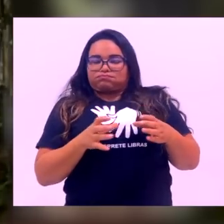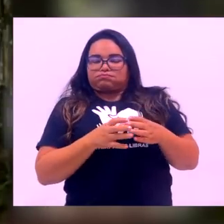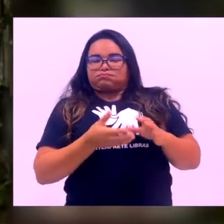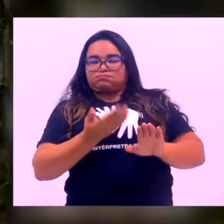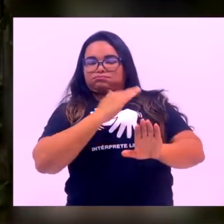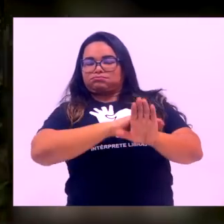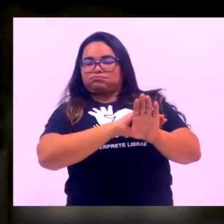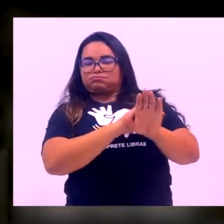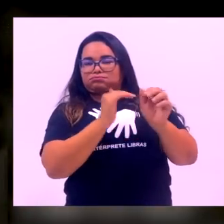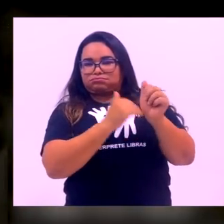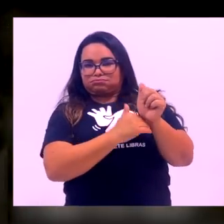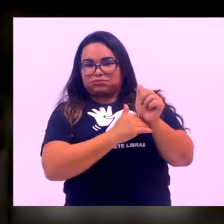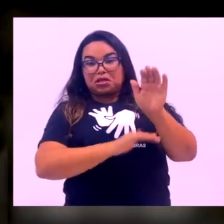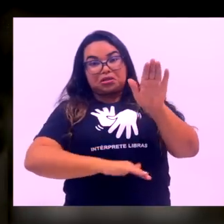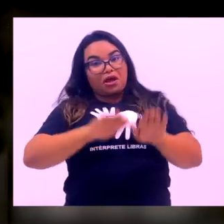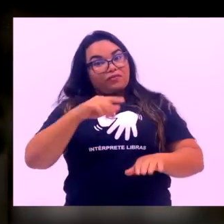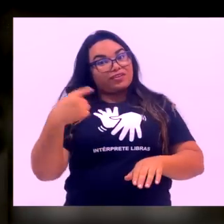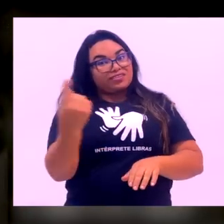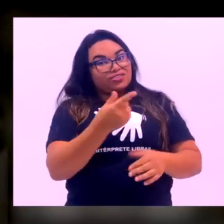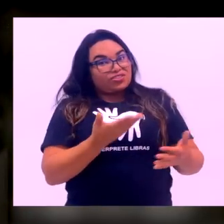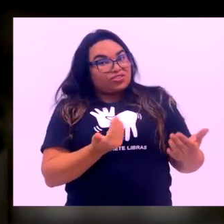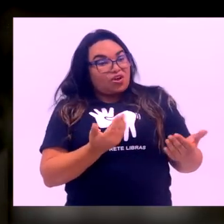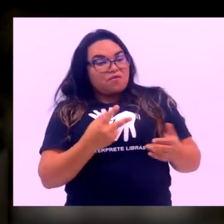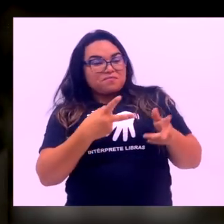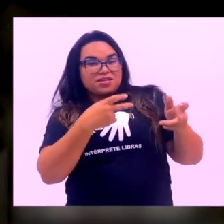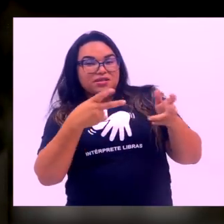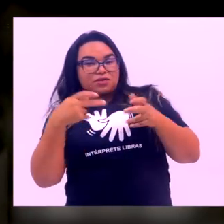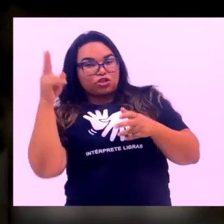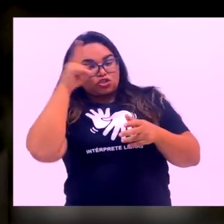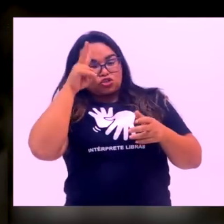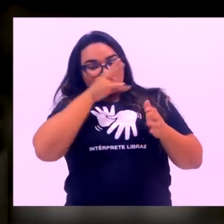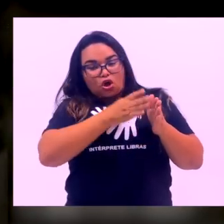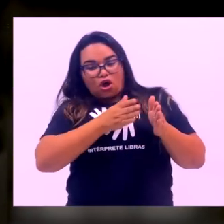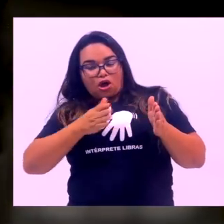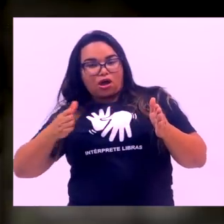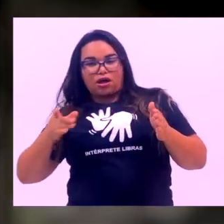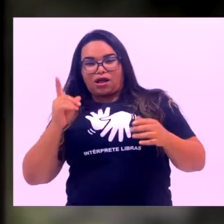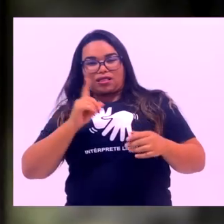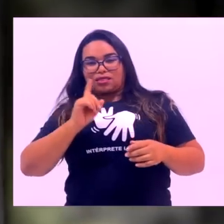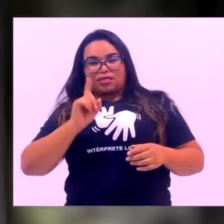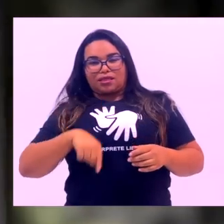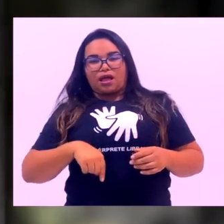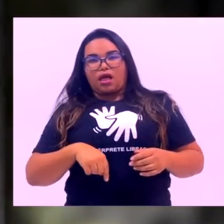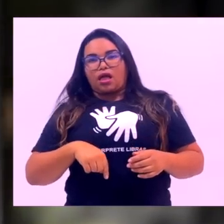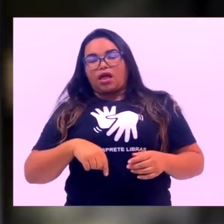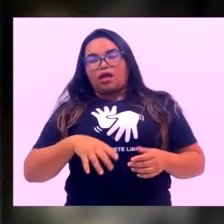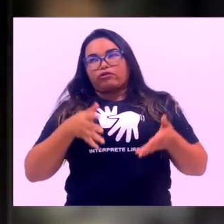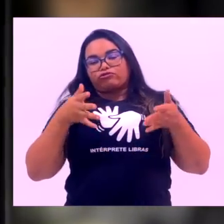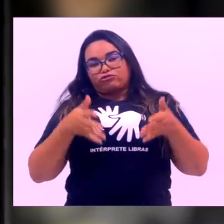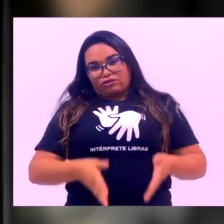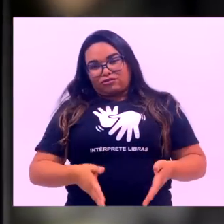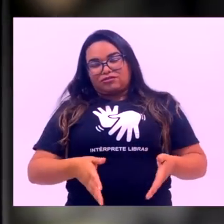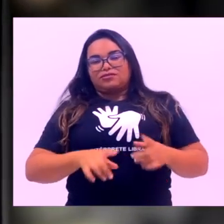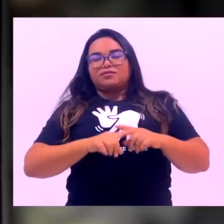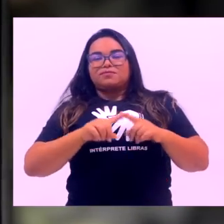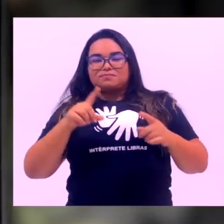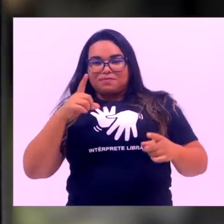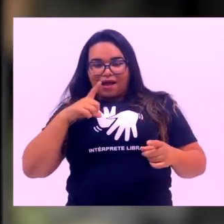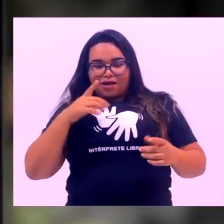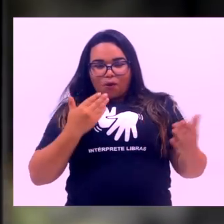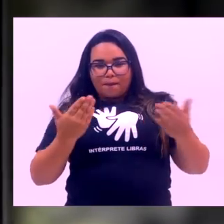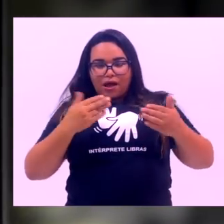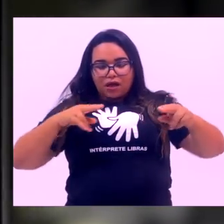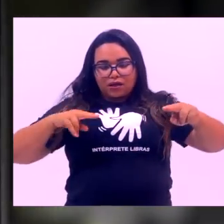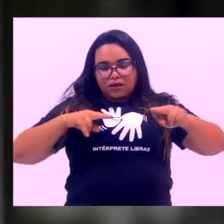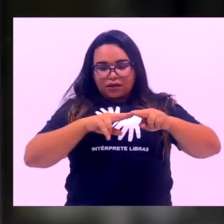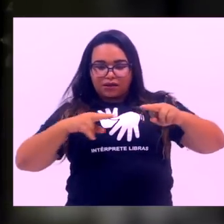não achem mais a história uma coisa tediosa, não é verdade? Hoje eu sei que ela é fascinante quando eu